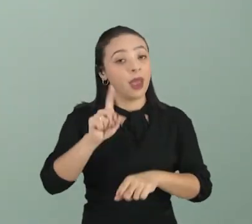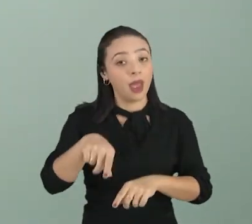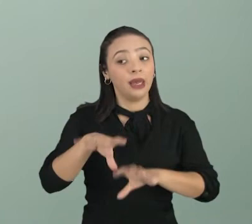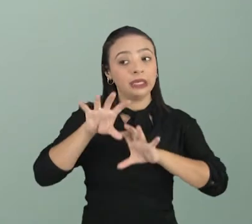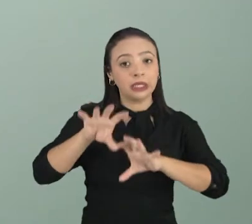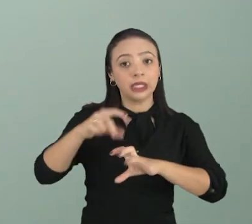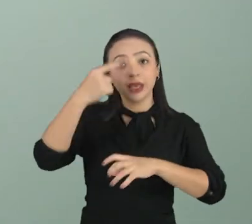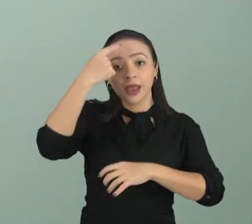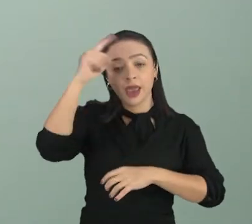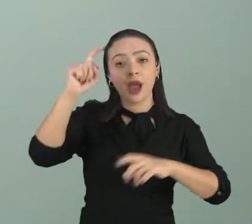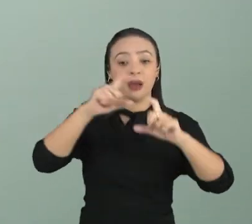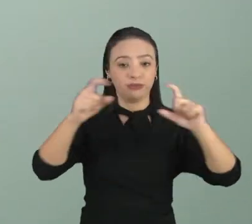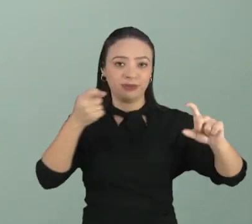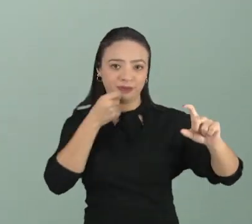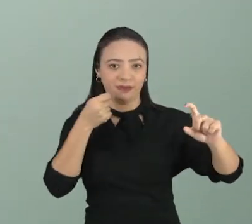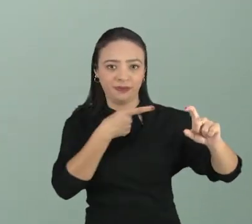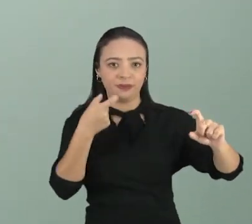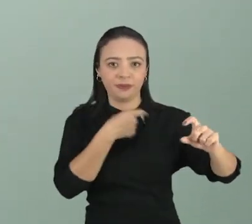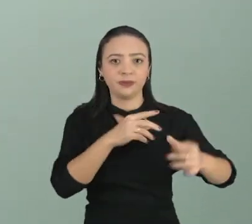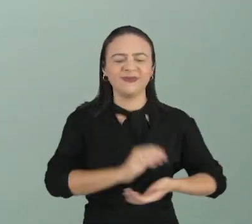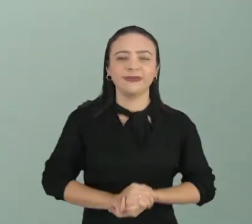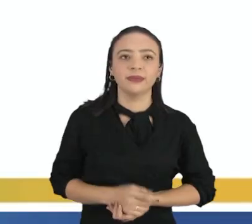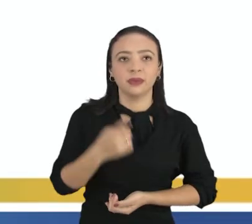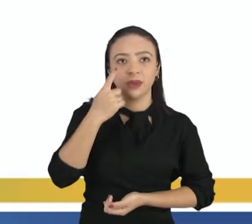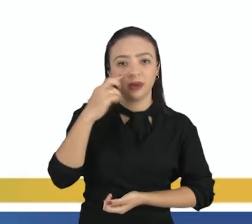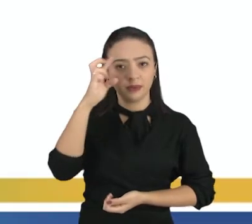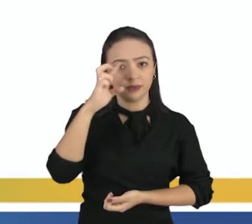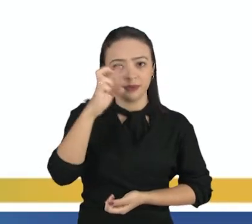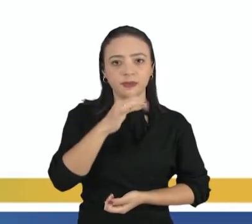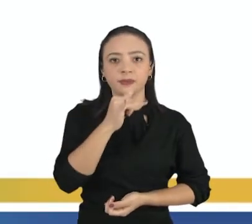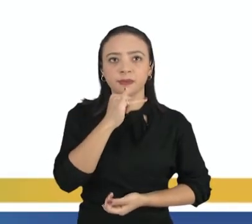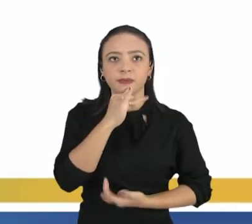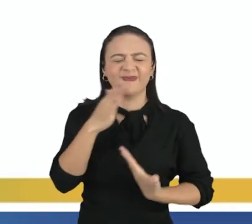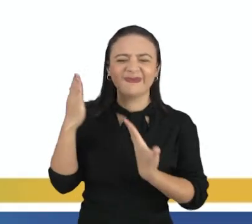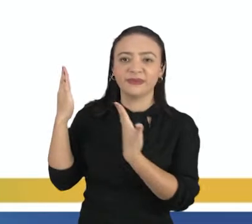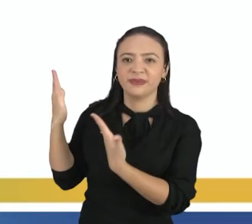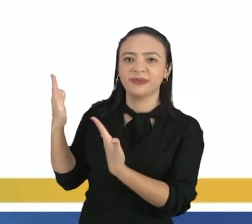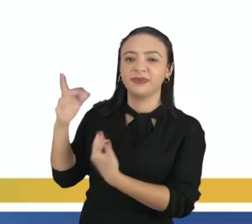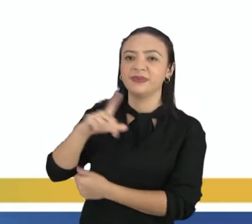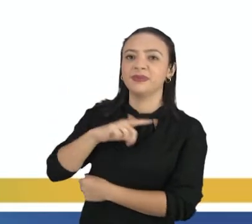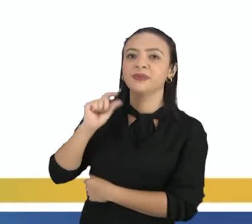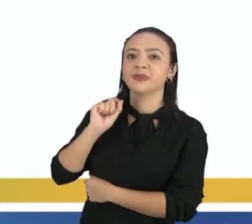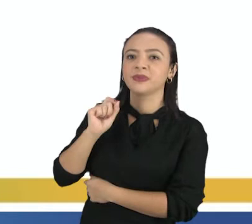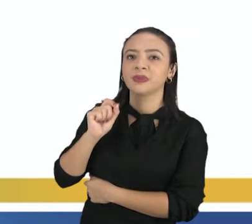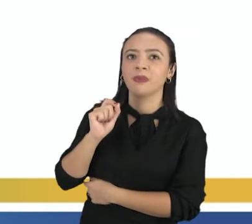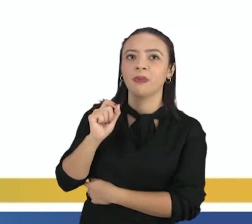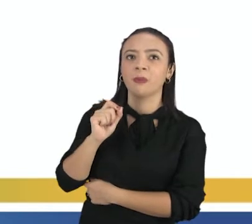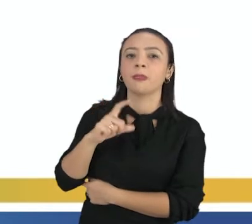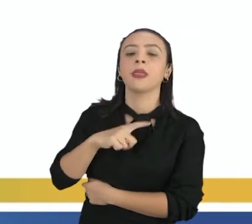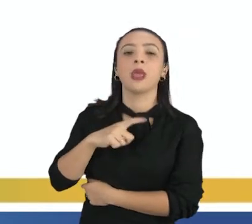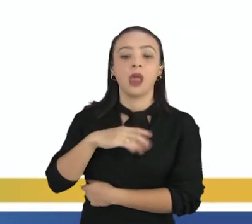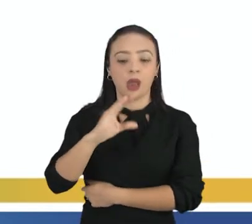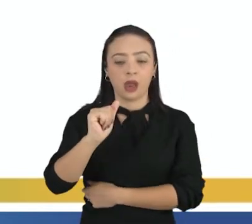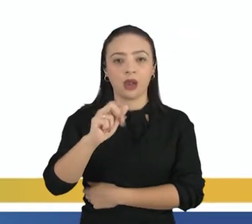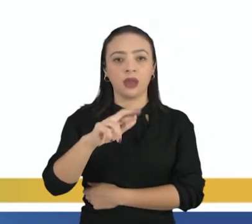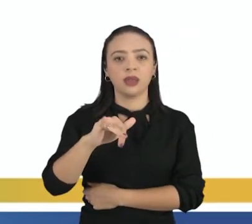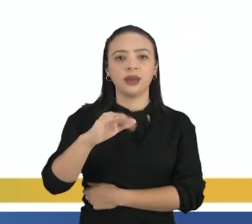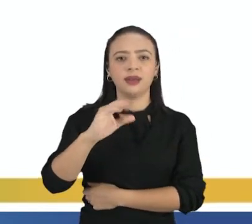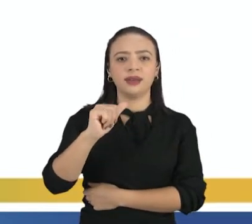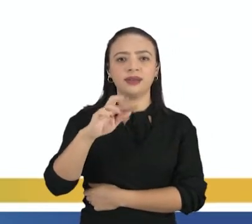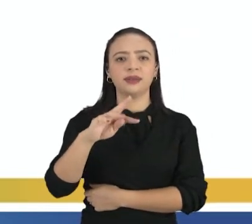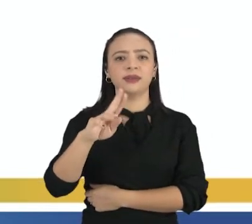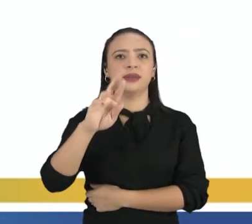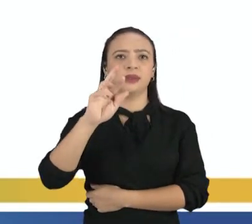produzidas. Gente, observem que nessa charge temos aí a caricatura, né, uma pessoa,